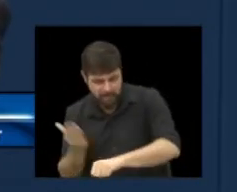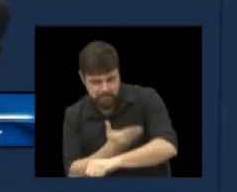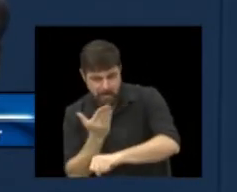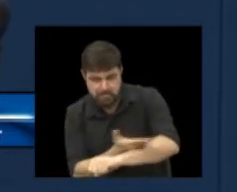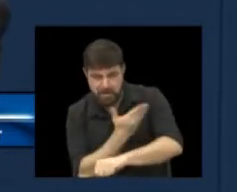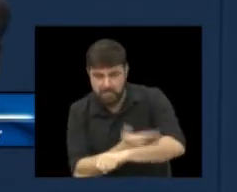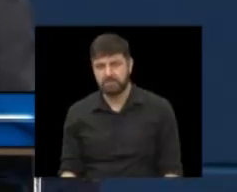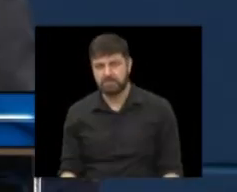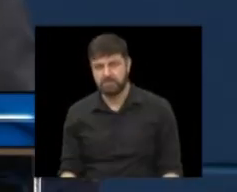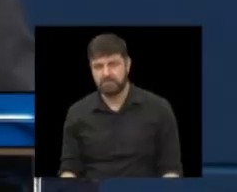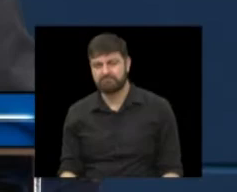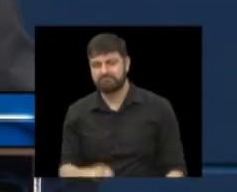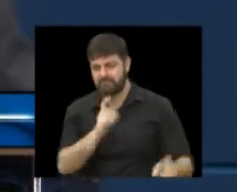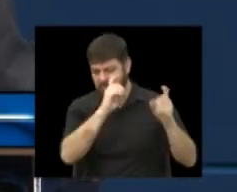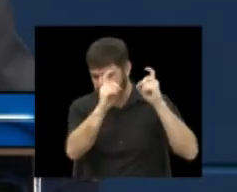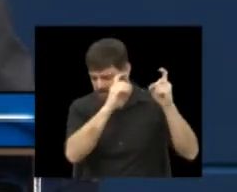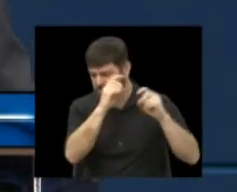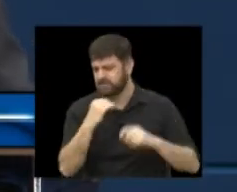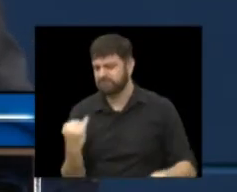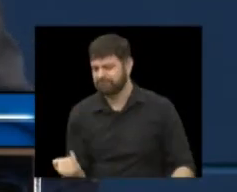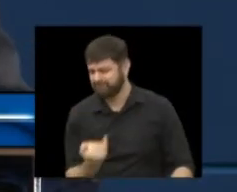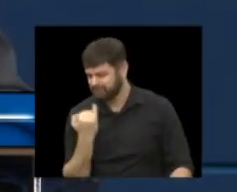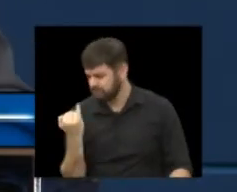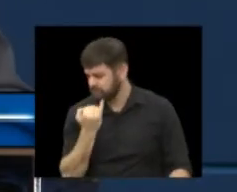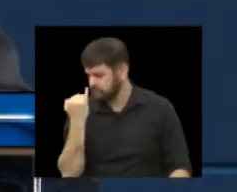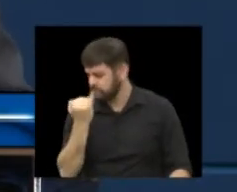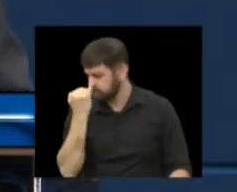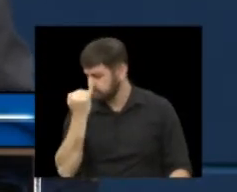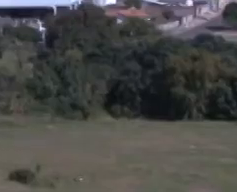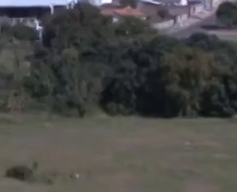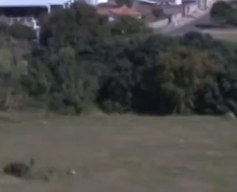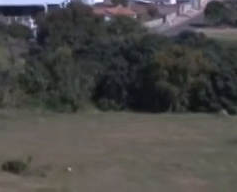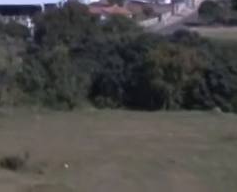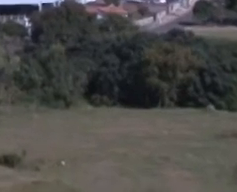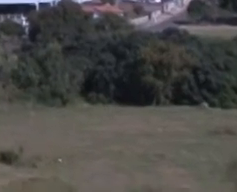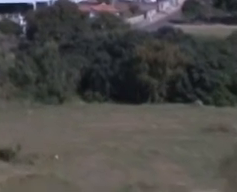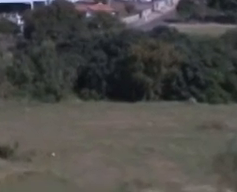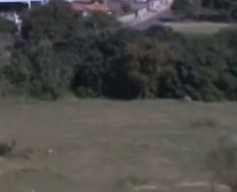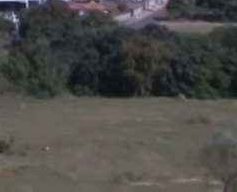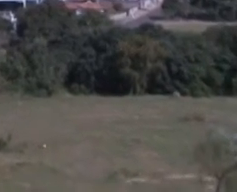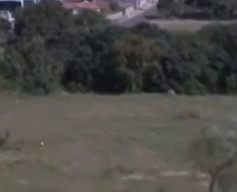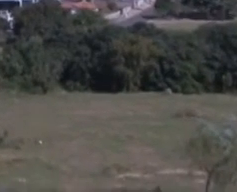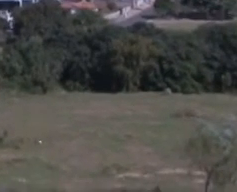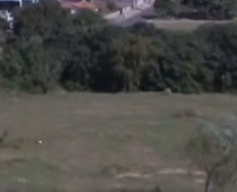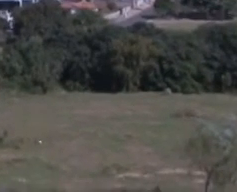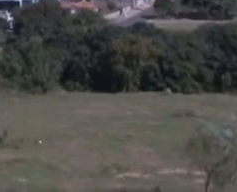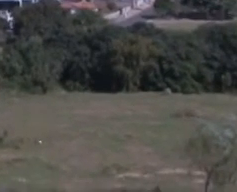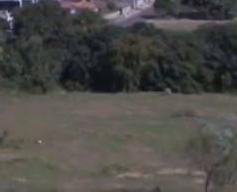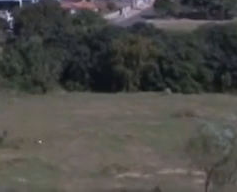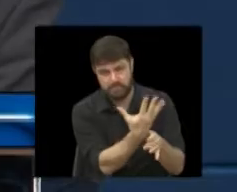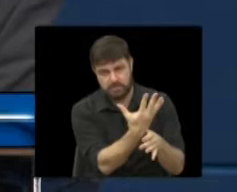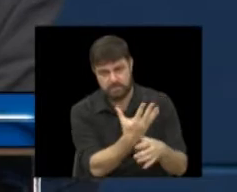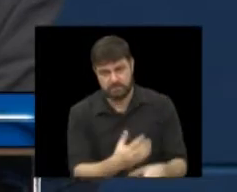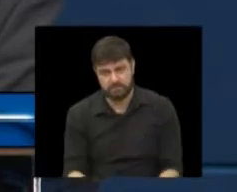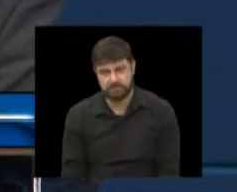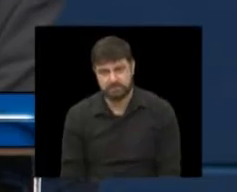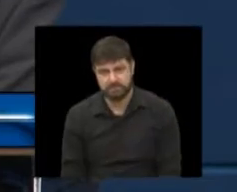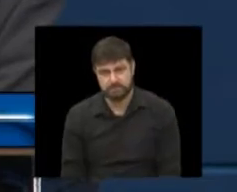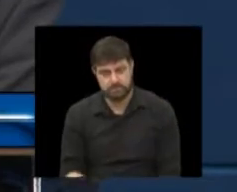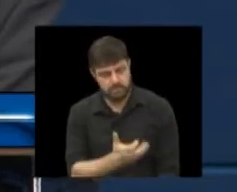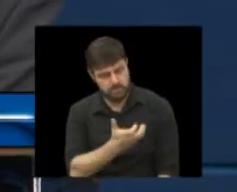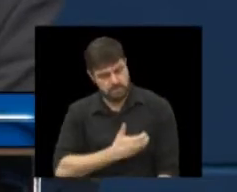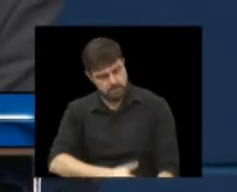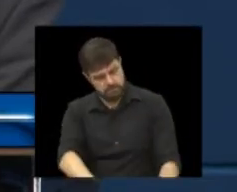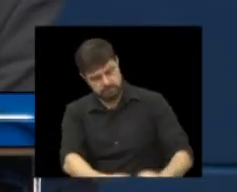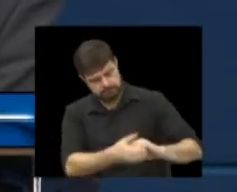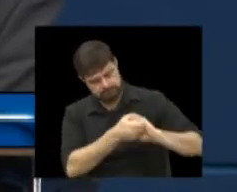da lei do pancadão. Na sequência, o vereador J. Silva também elogiou a criação do Conselho de Segurança do Ouro Verde. Eu quero